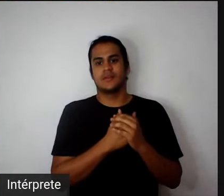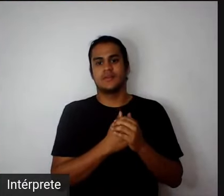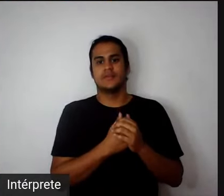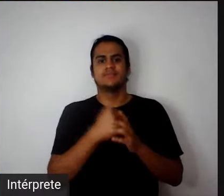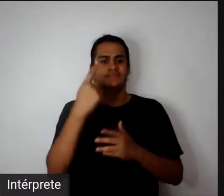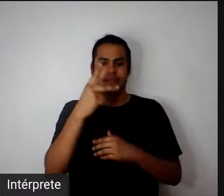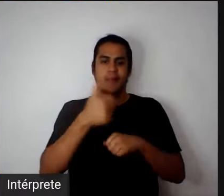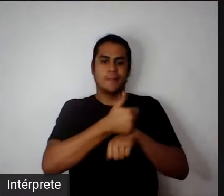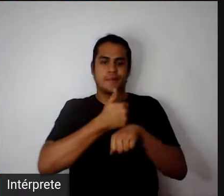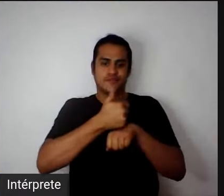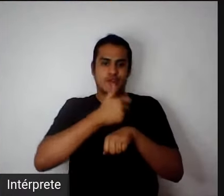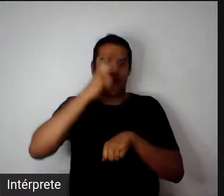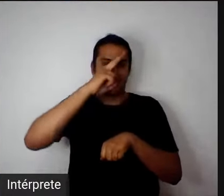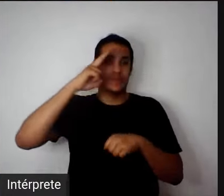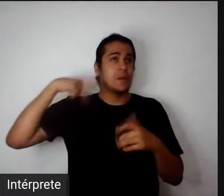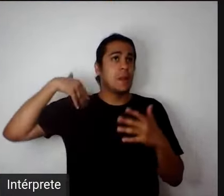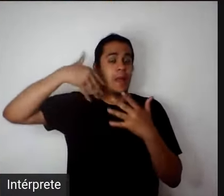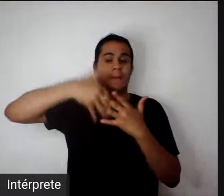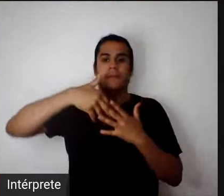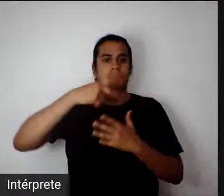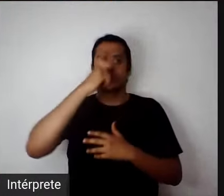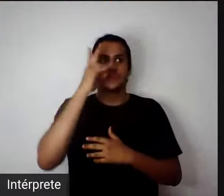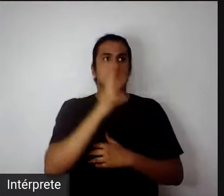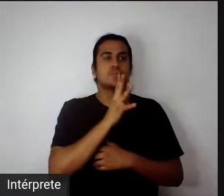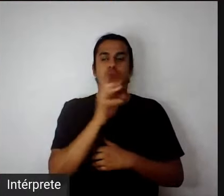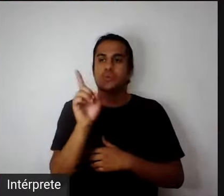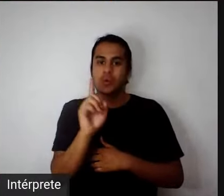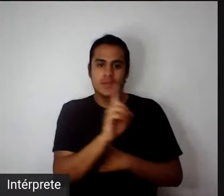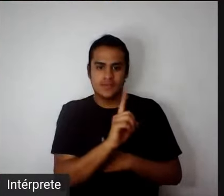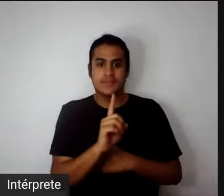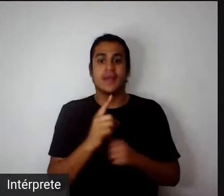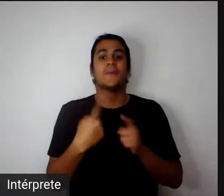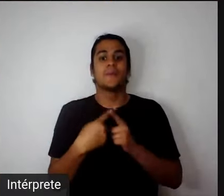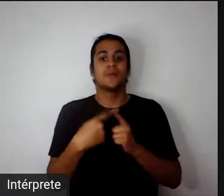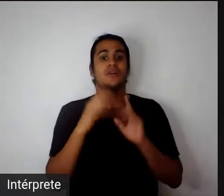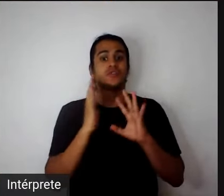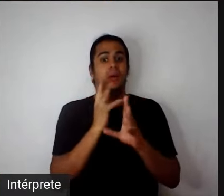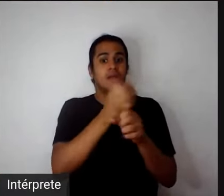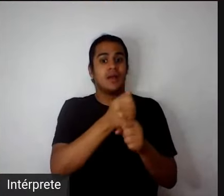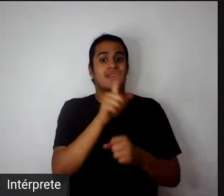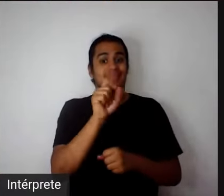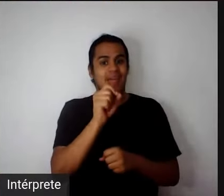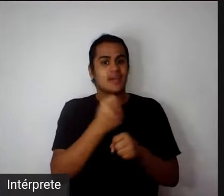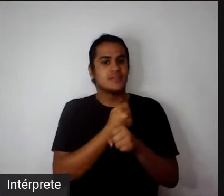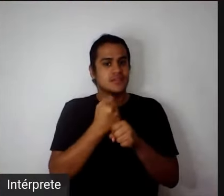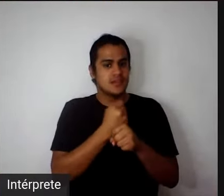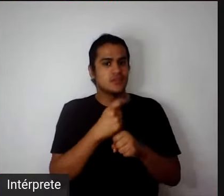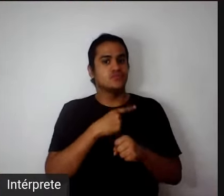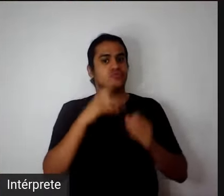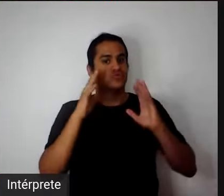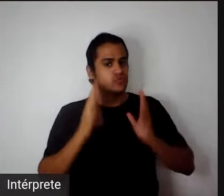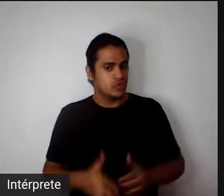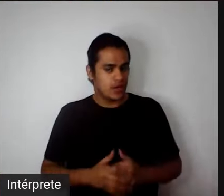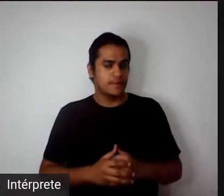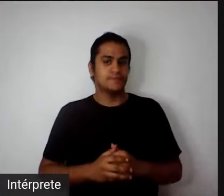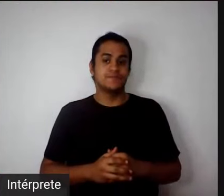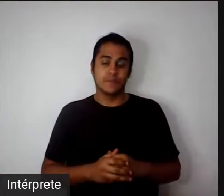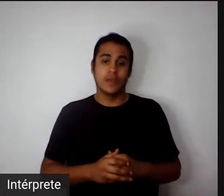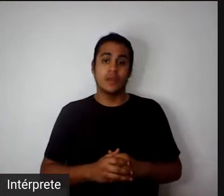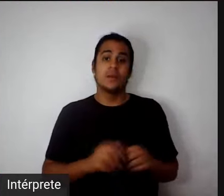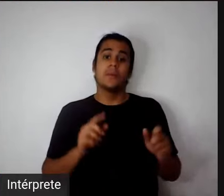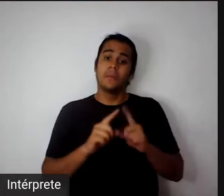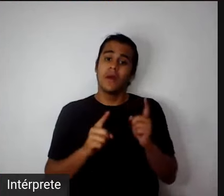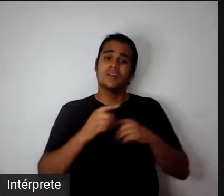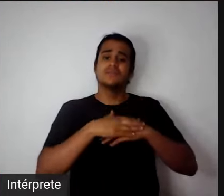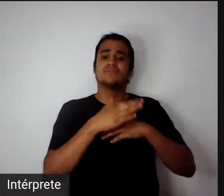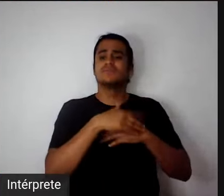carreira dela, para quem nunca tinha visto, porque eram exatos 10 anos da exposição retrospectiva, mas onde ela fez a opção de não